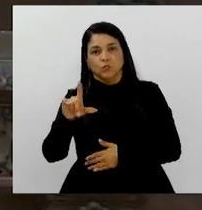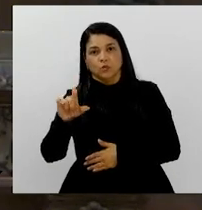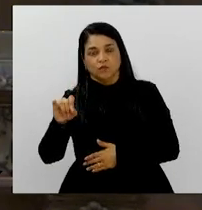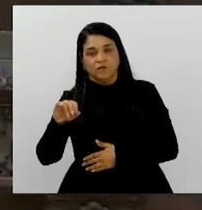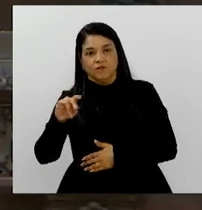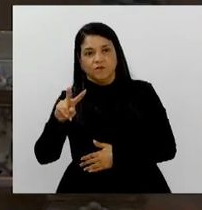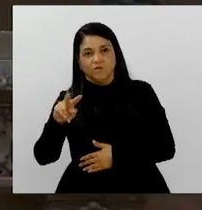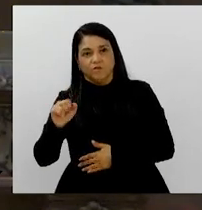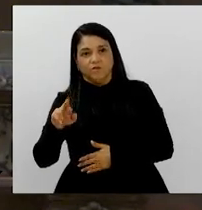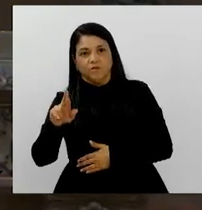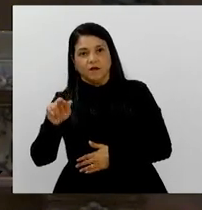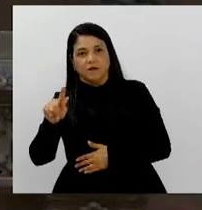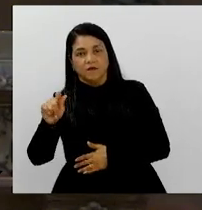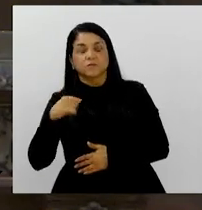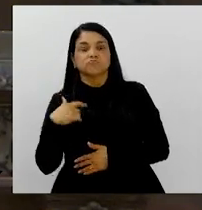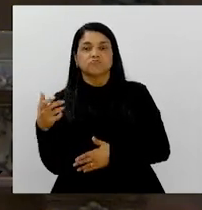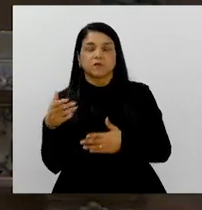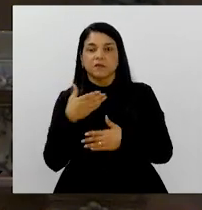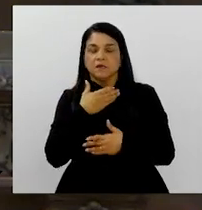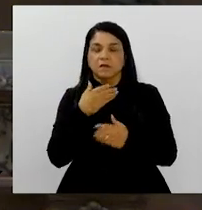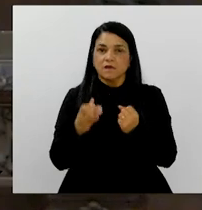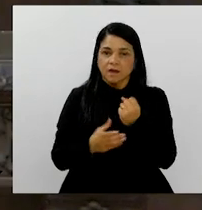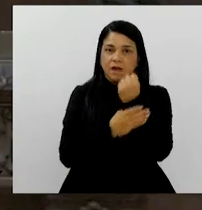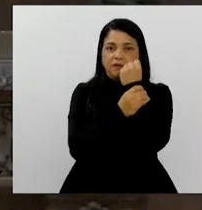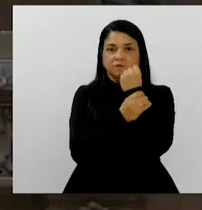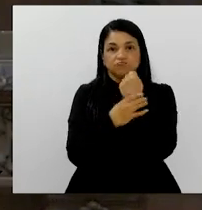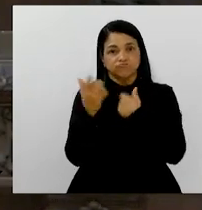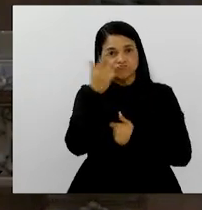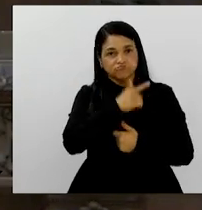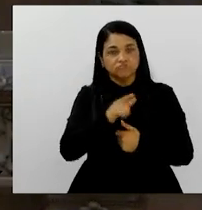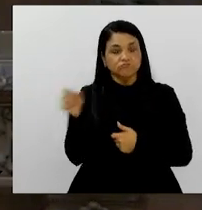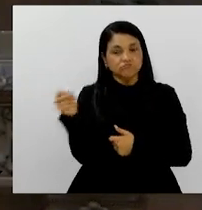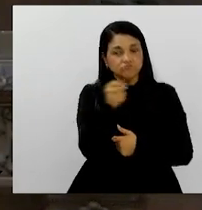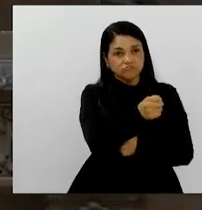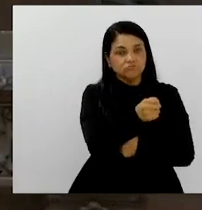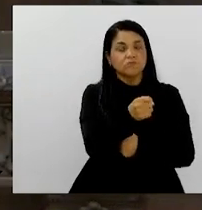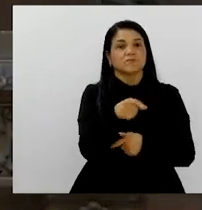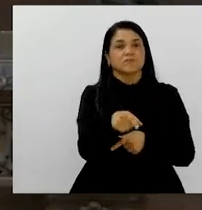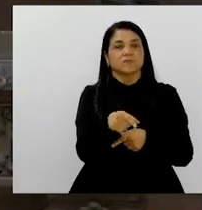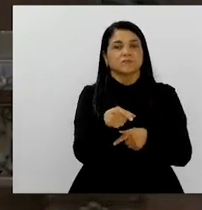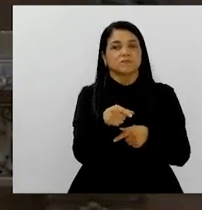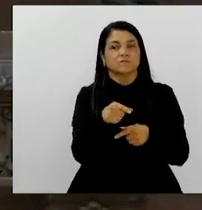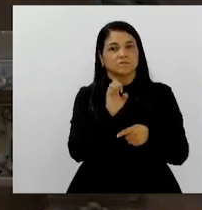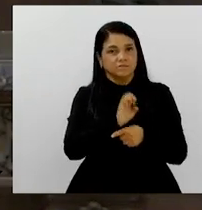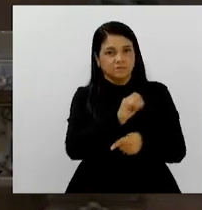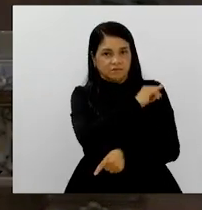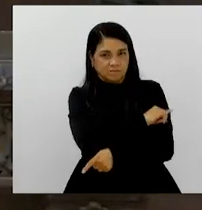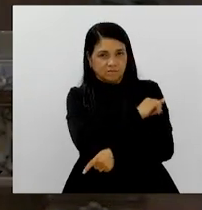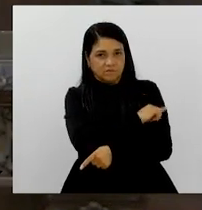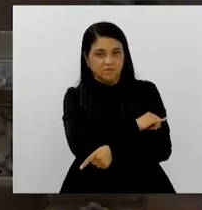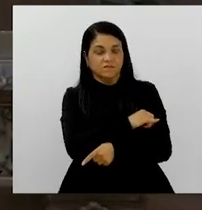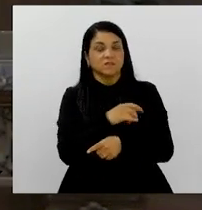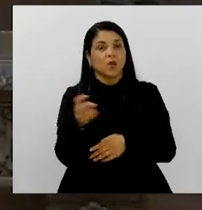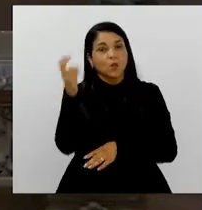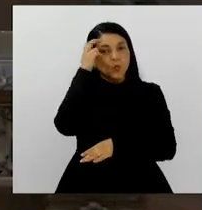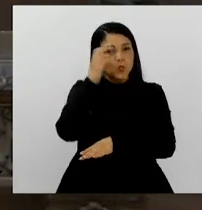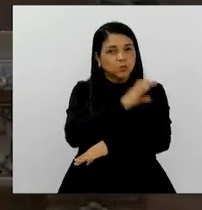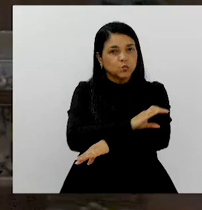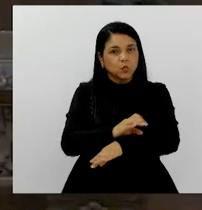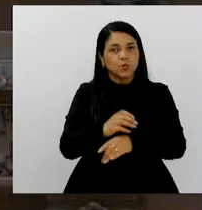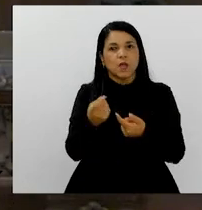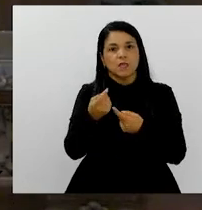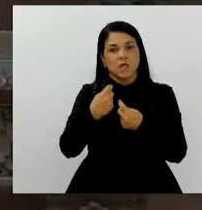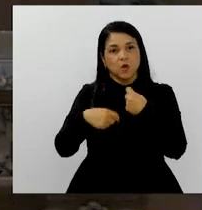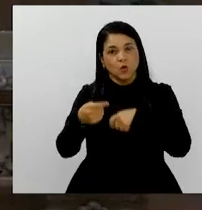só por conta da Lei Paulo Gustavo. E o que a gente vem dizendo, a cultura, A economia criativa é